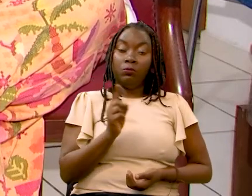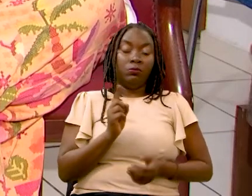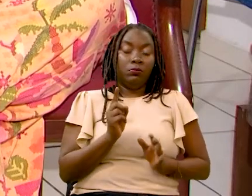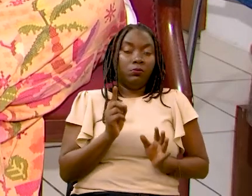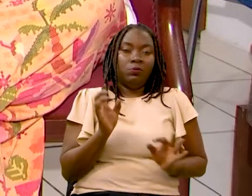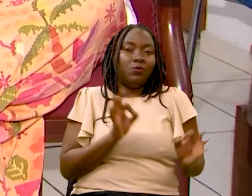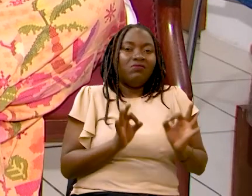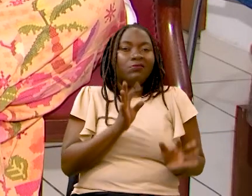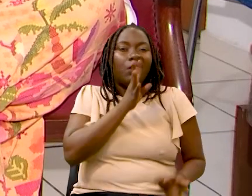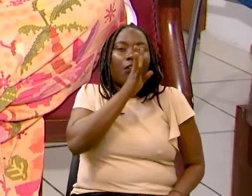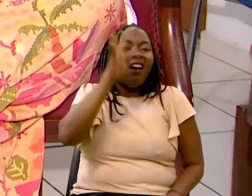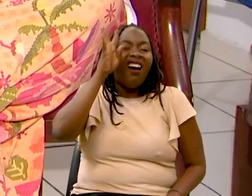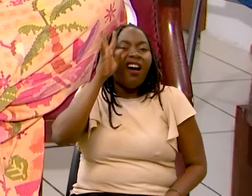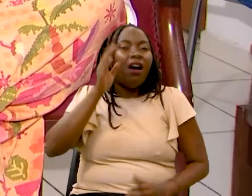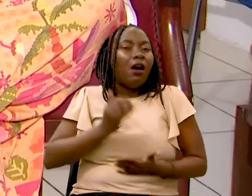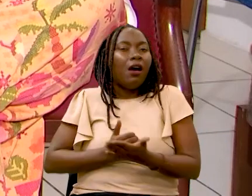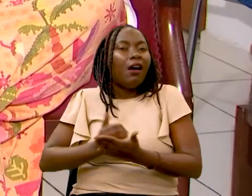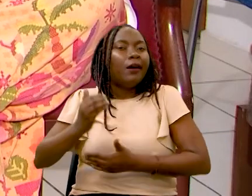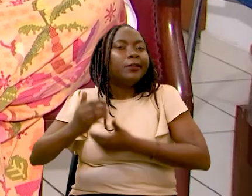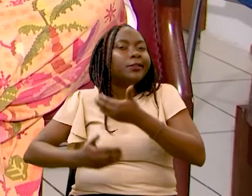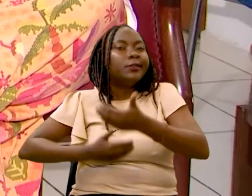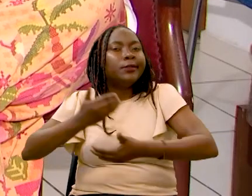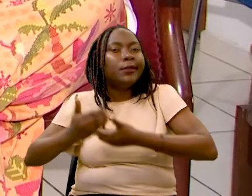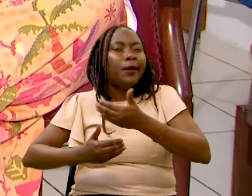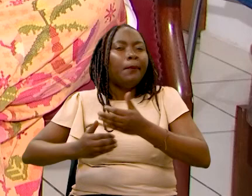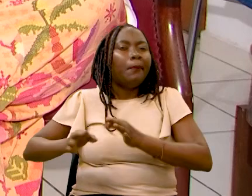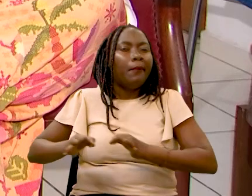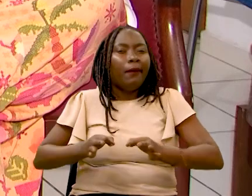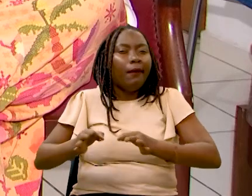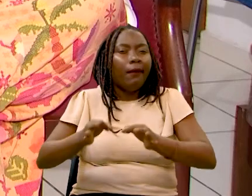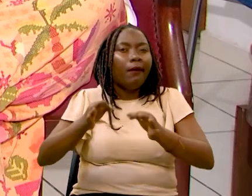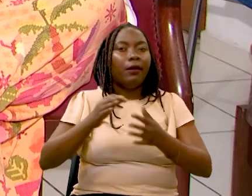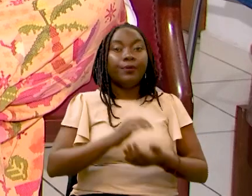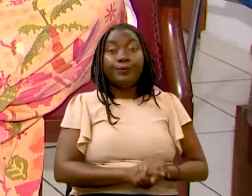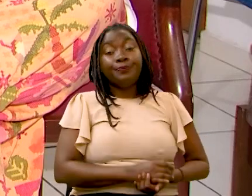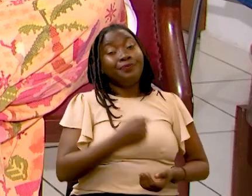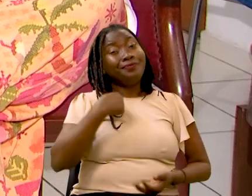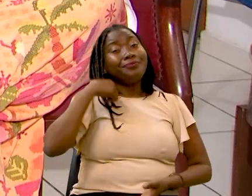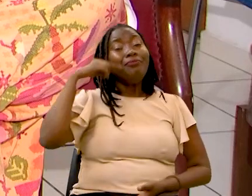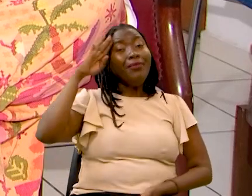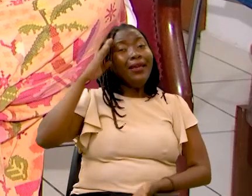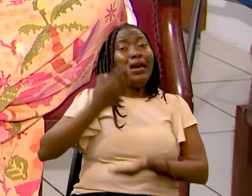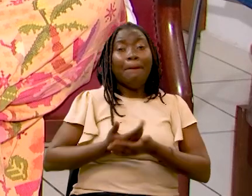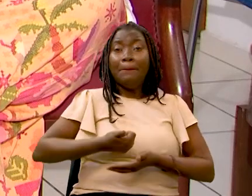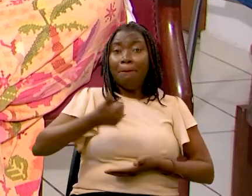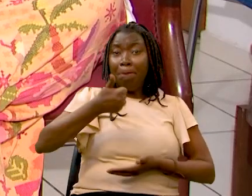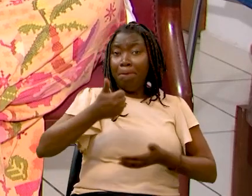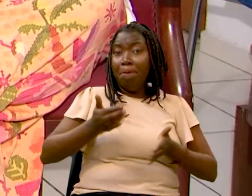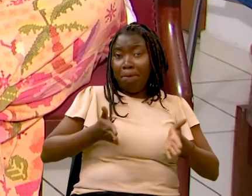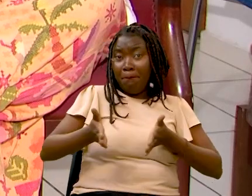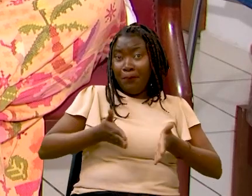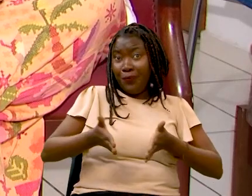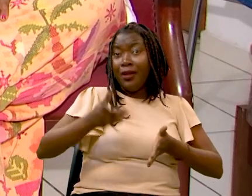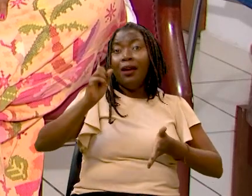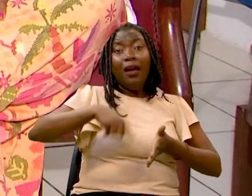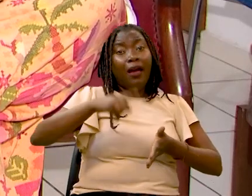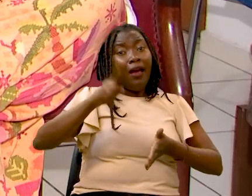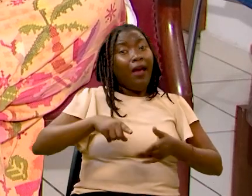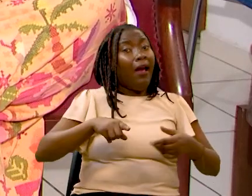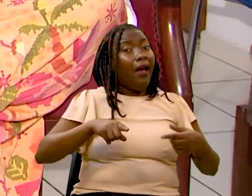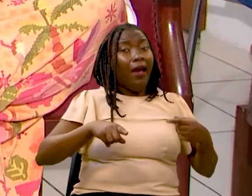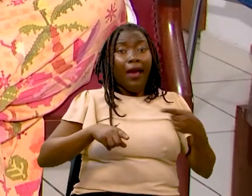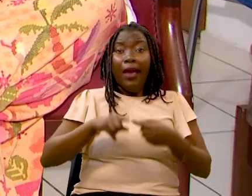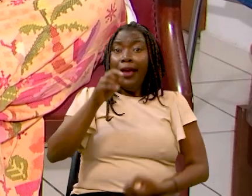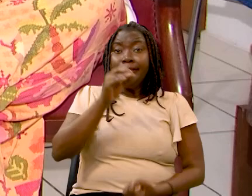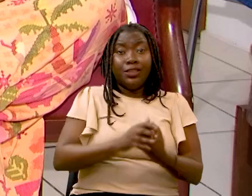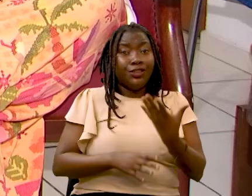planejar isso? Ou não foi planejado, eu comecei a fazer e depois eu fui trilhando os caminhos? Eu acredito que no primeiro